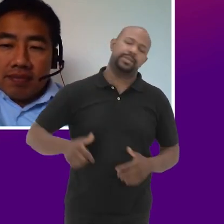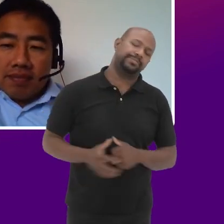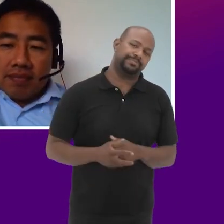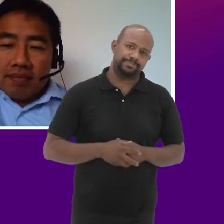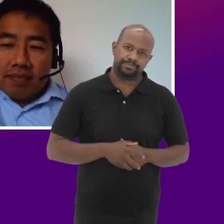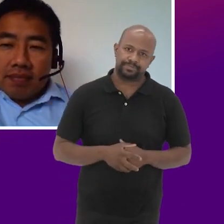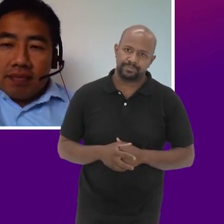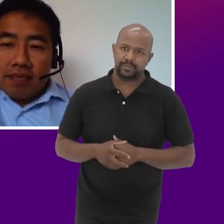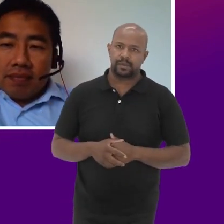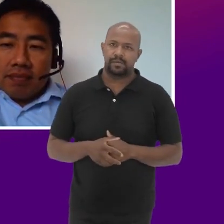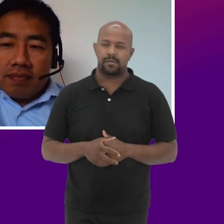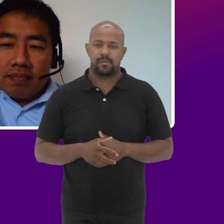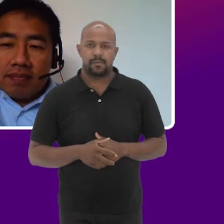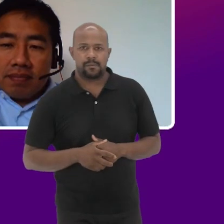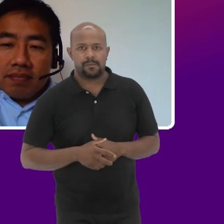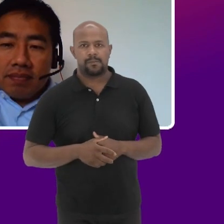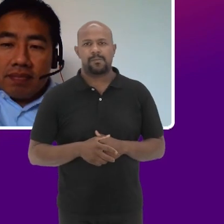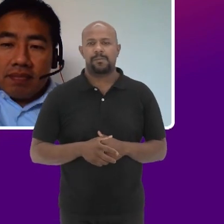pergunta.